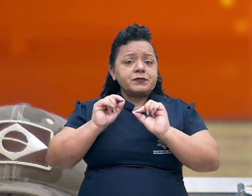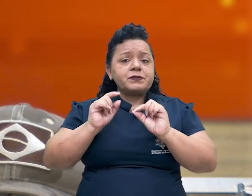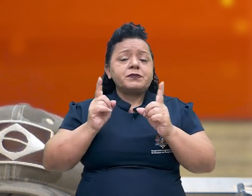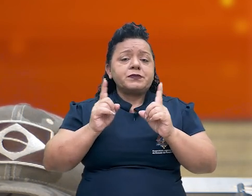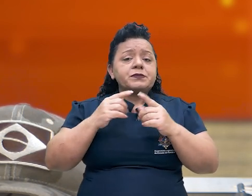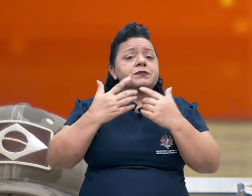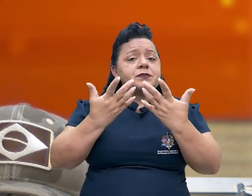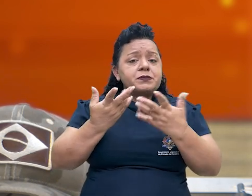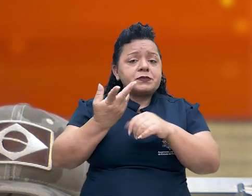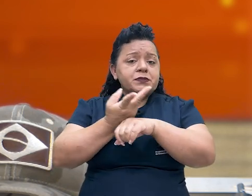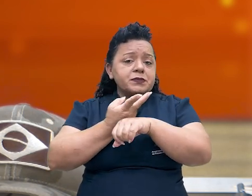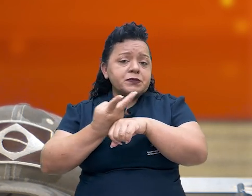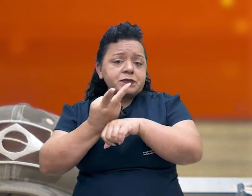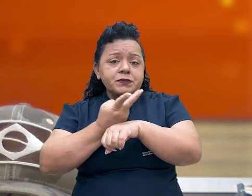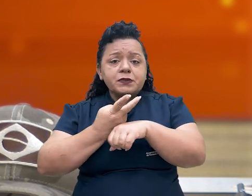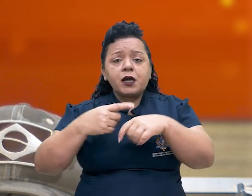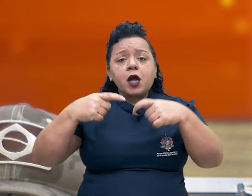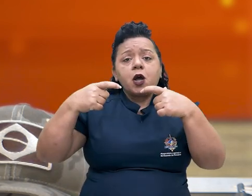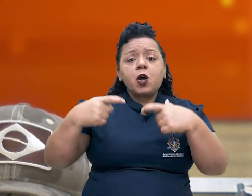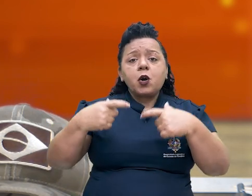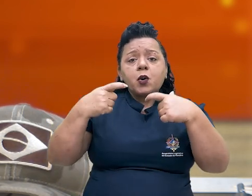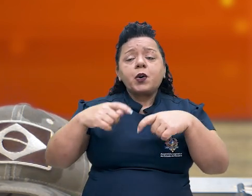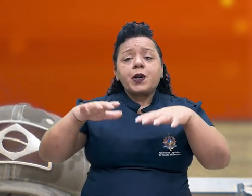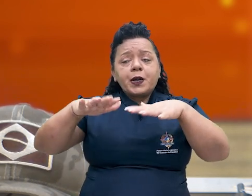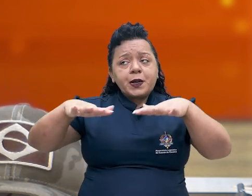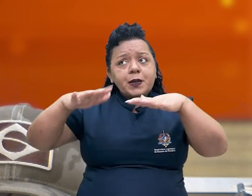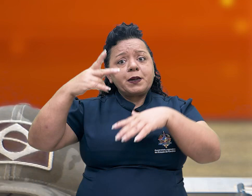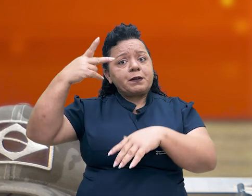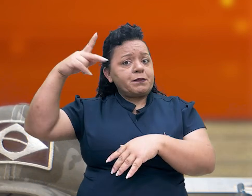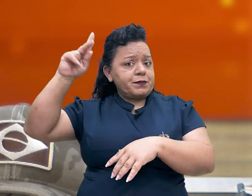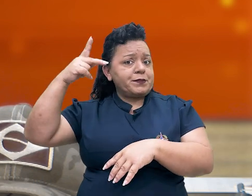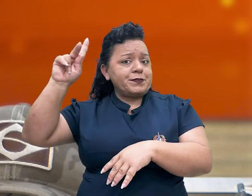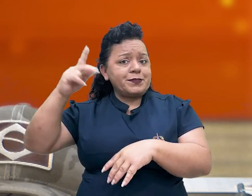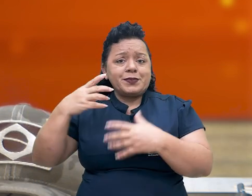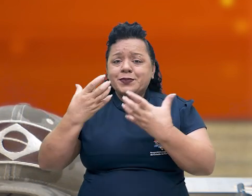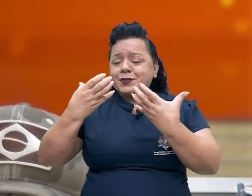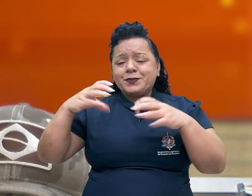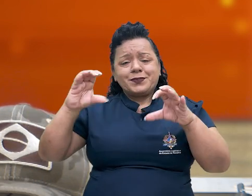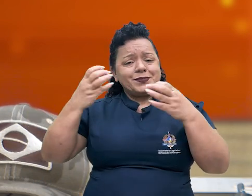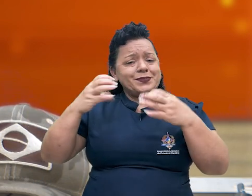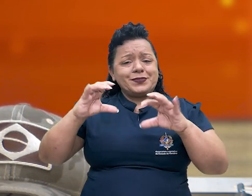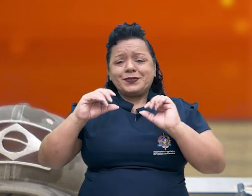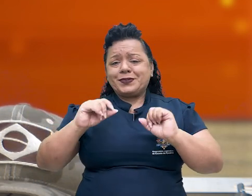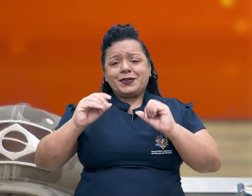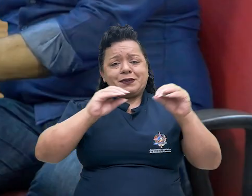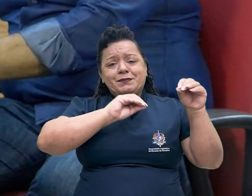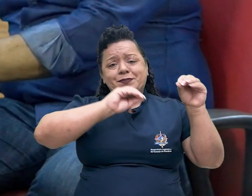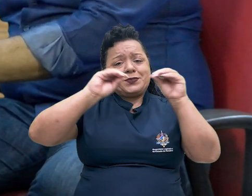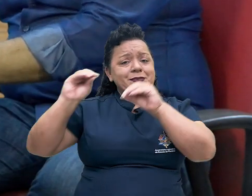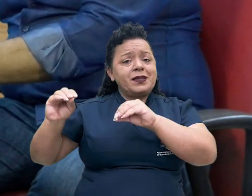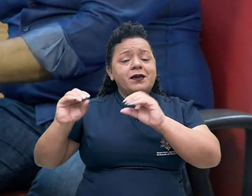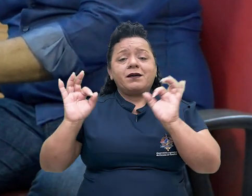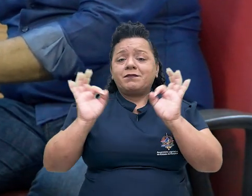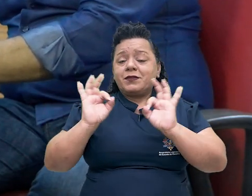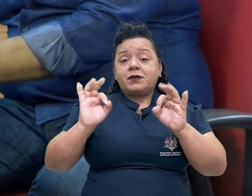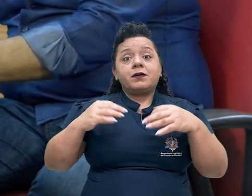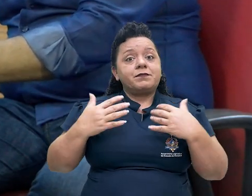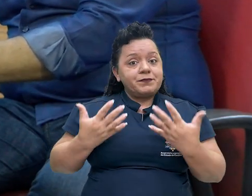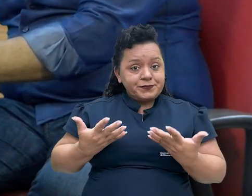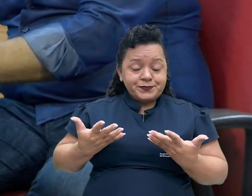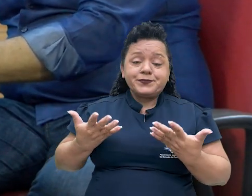ele procura é terra firme para poder continuar a sua a sua vivência naquela região e não quer sair né do